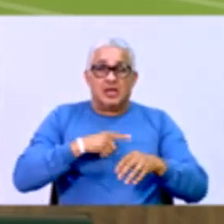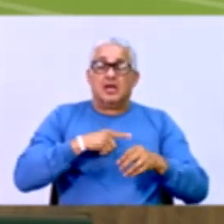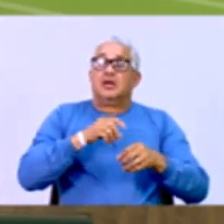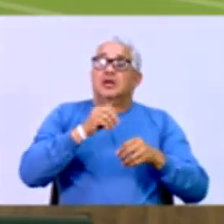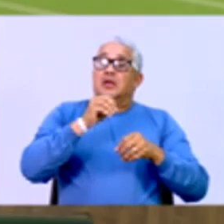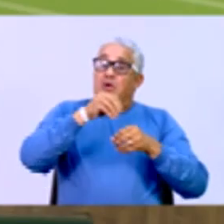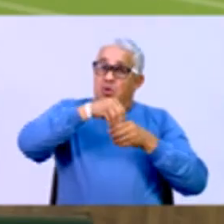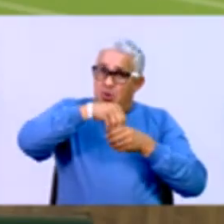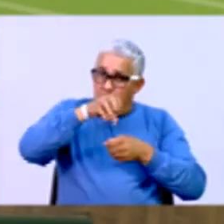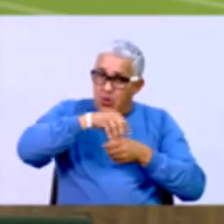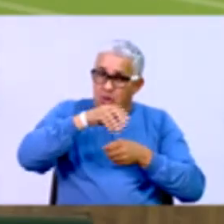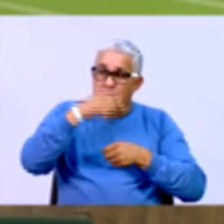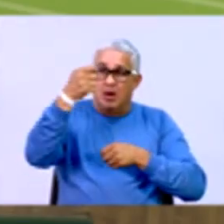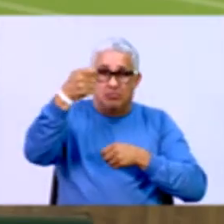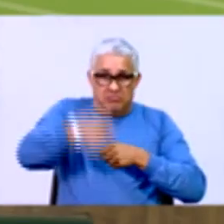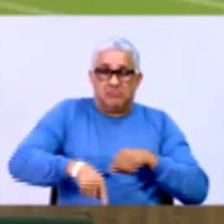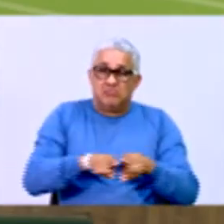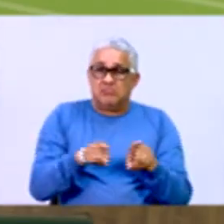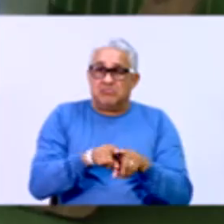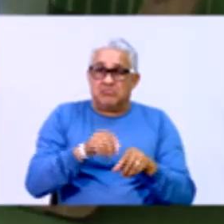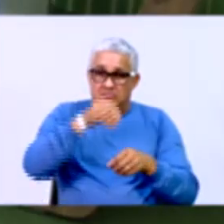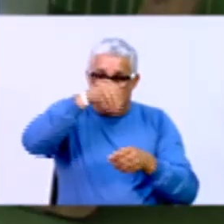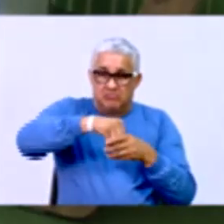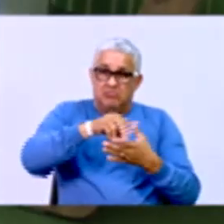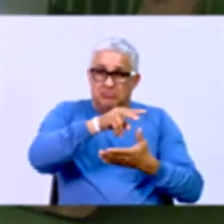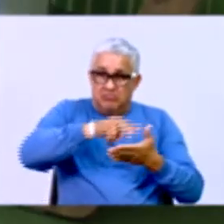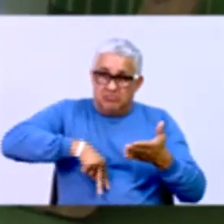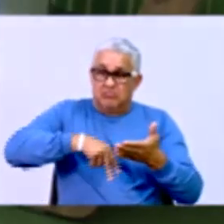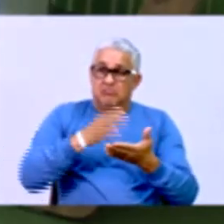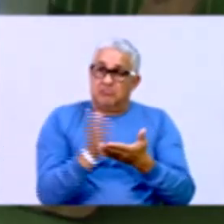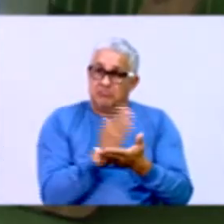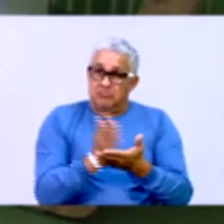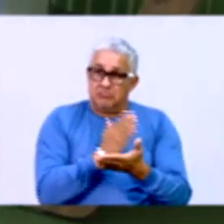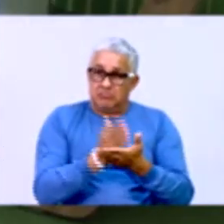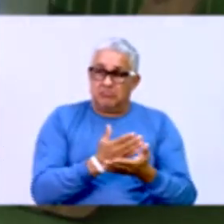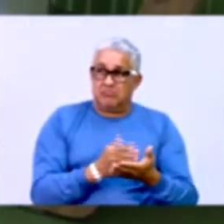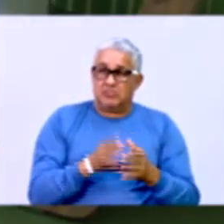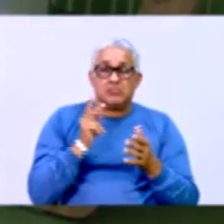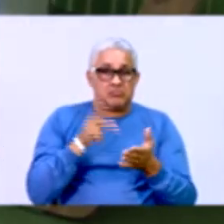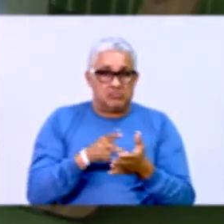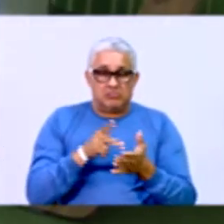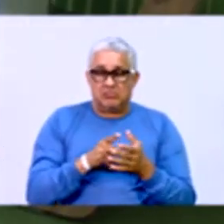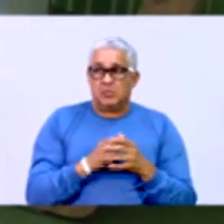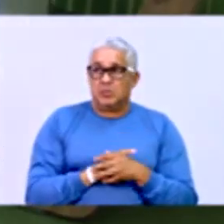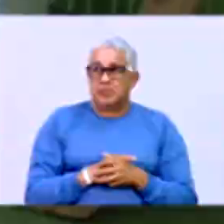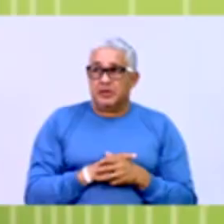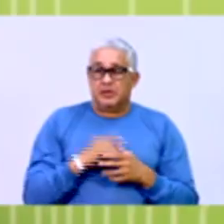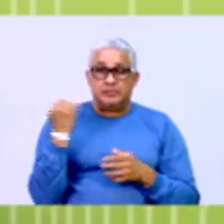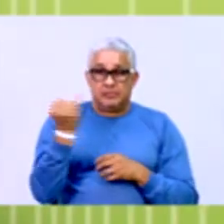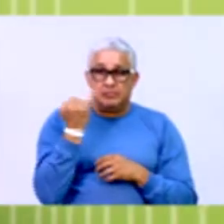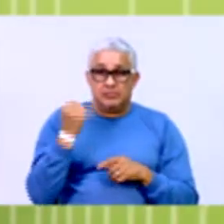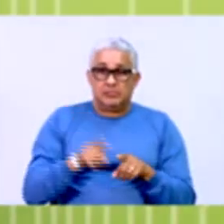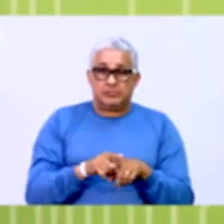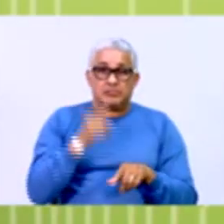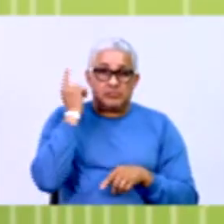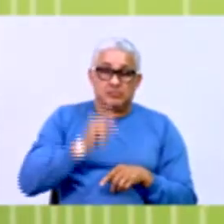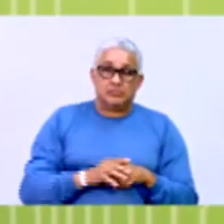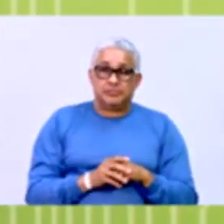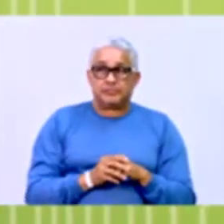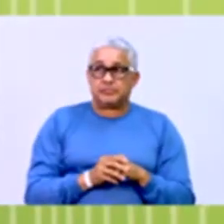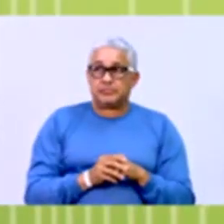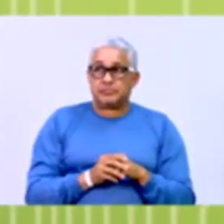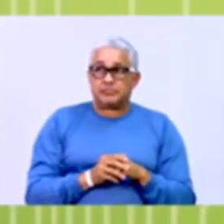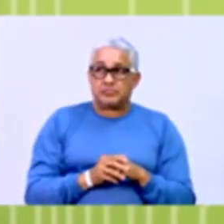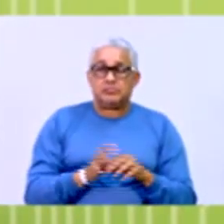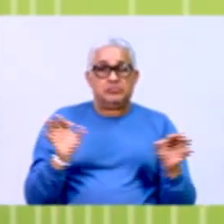do livro que vai ser cobrado também, né, professor? Muito bem colocado, professor. E é importante que a gente consiga fechar essa disciplina